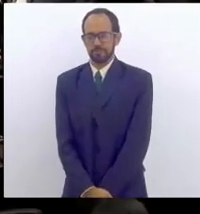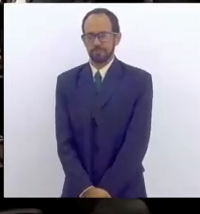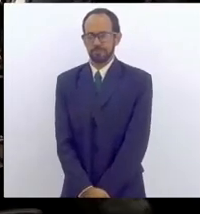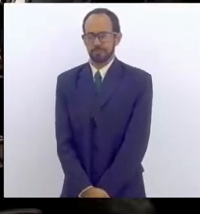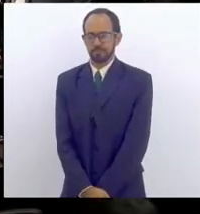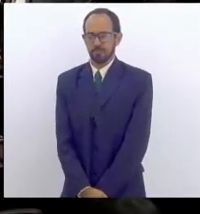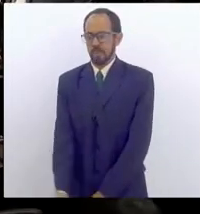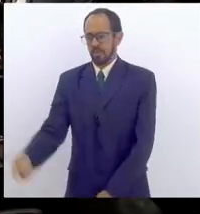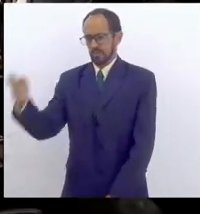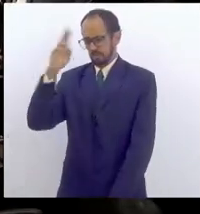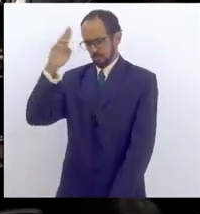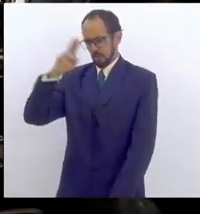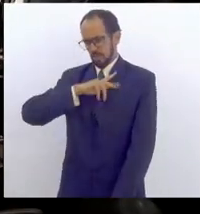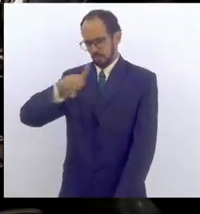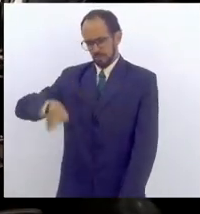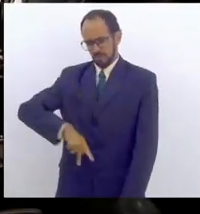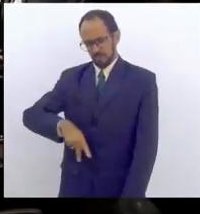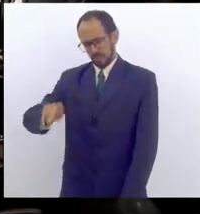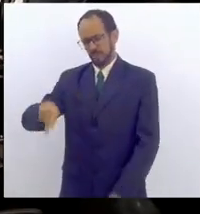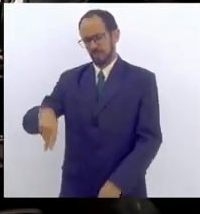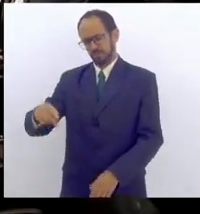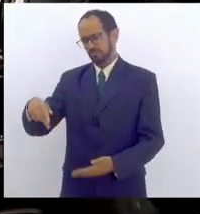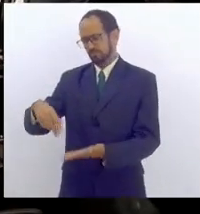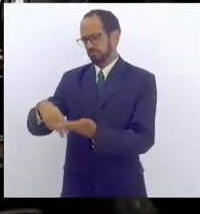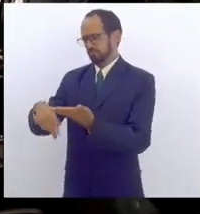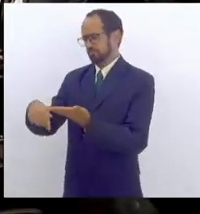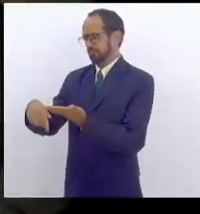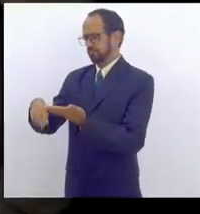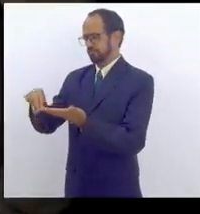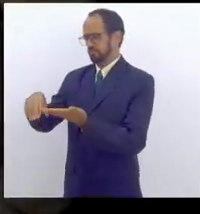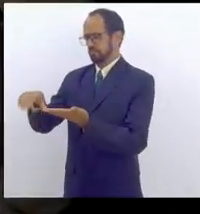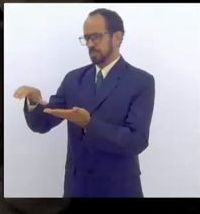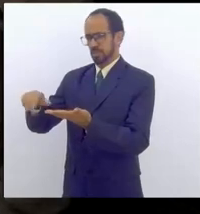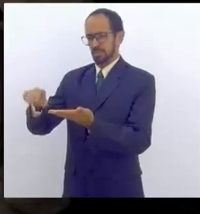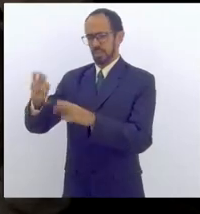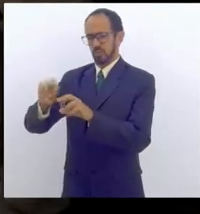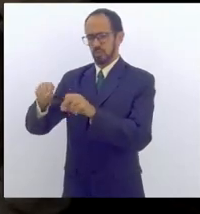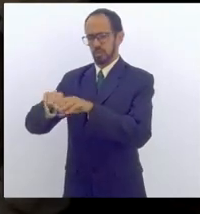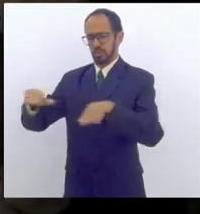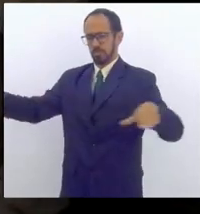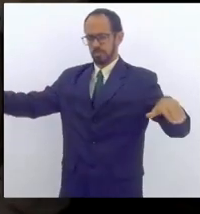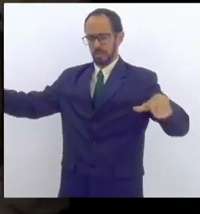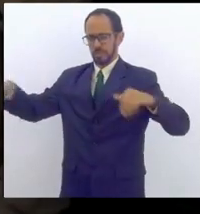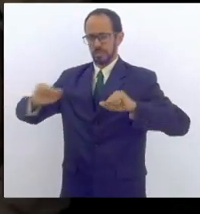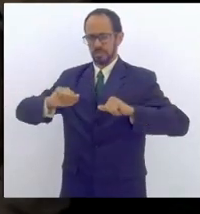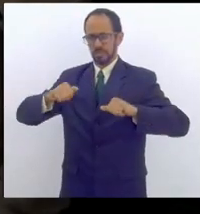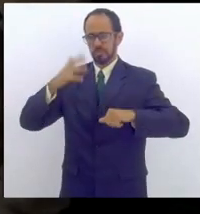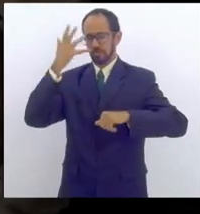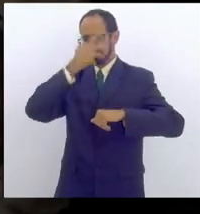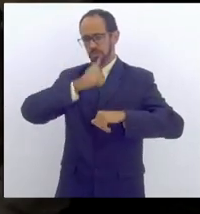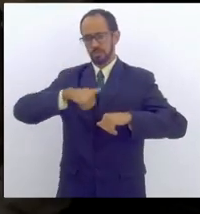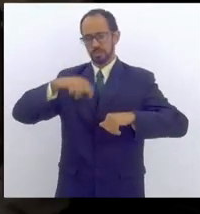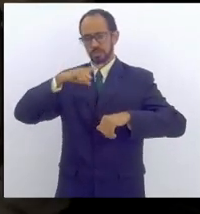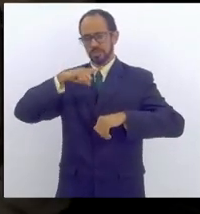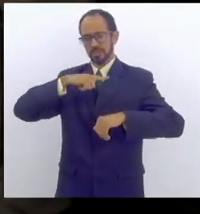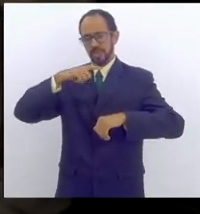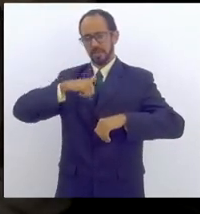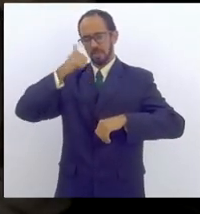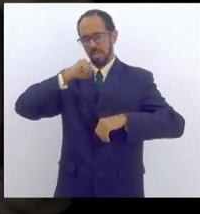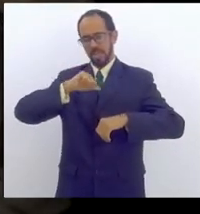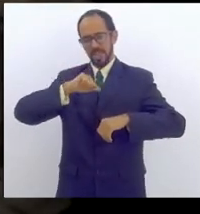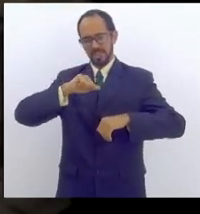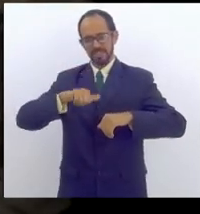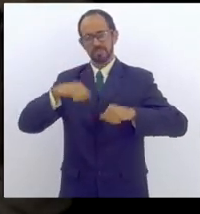Senhora presidenta, senhor presidente, cumprimento essa mesa muito bonita, com muitas mulheres, né? Precisamos que